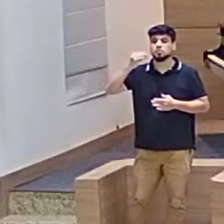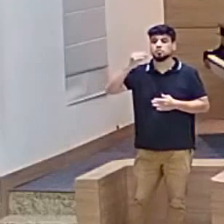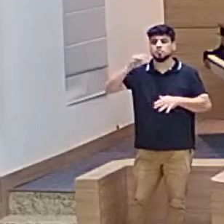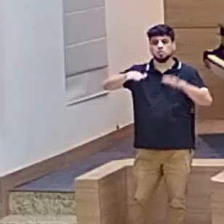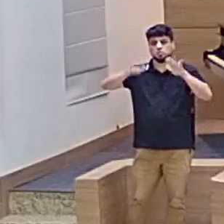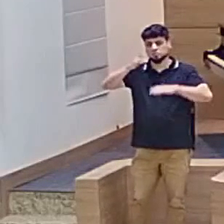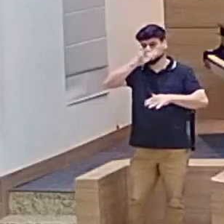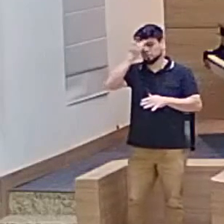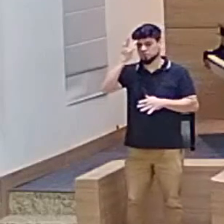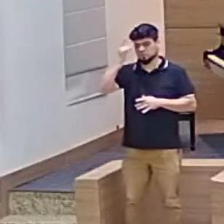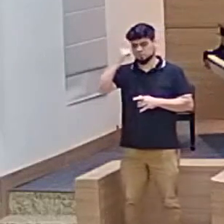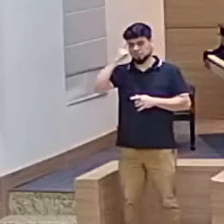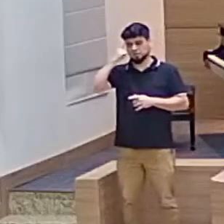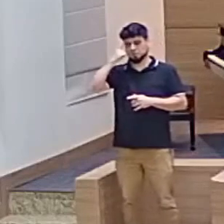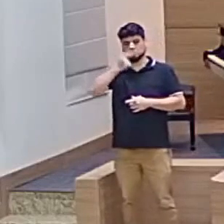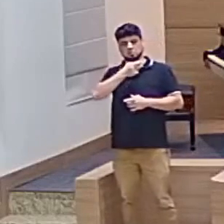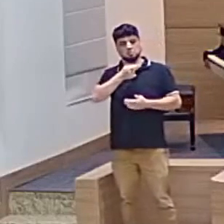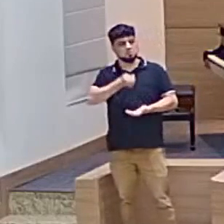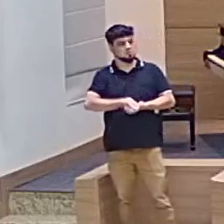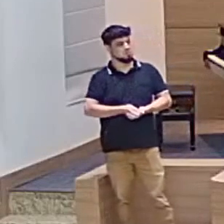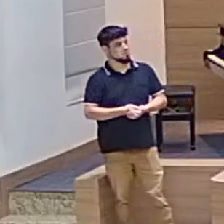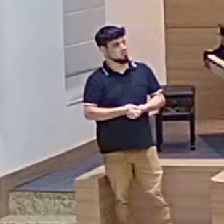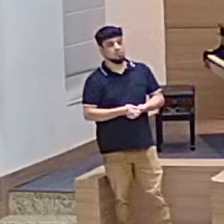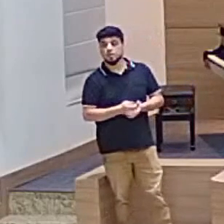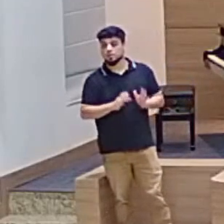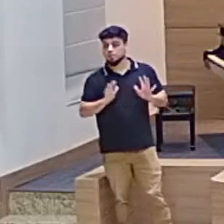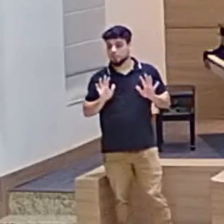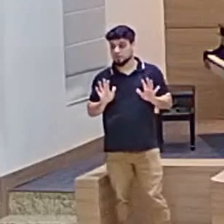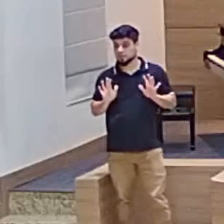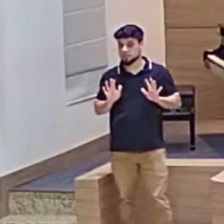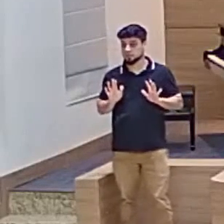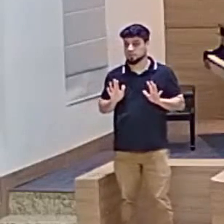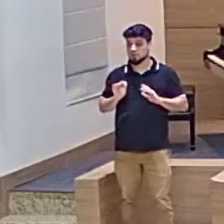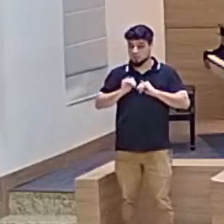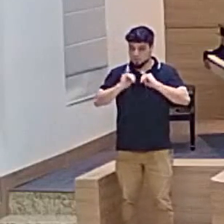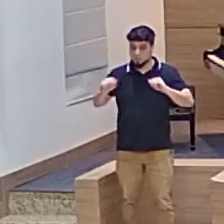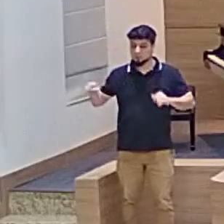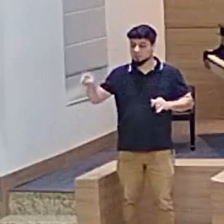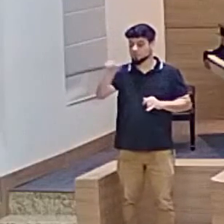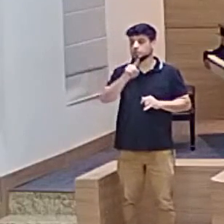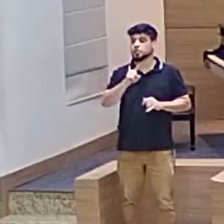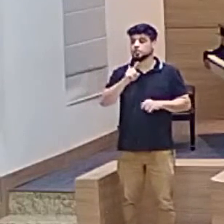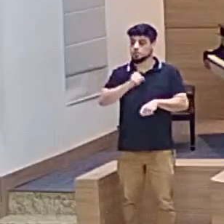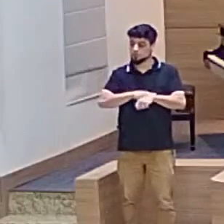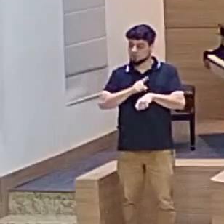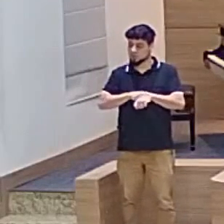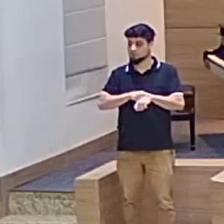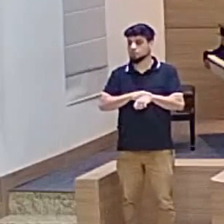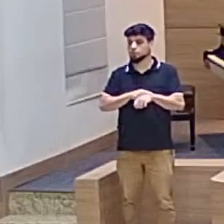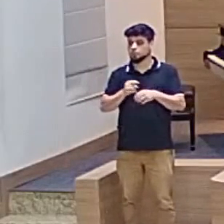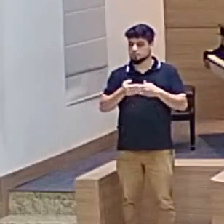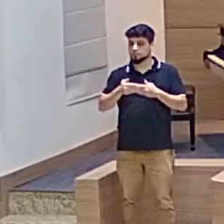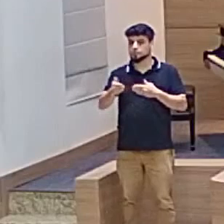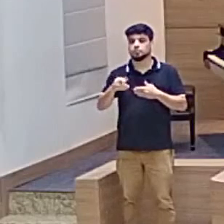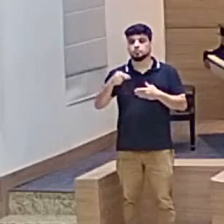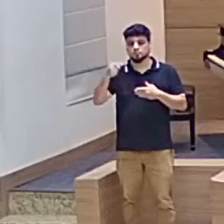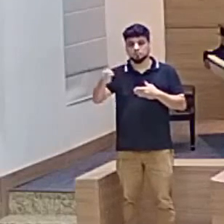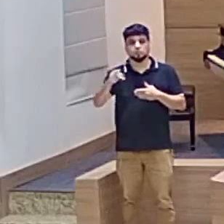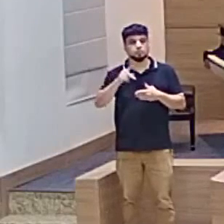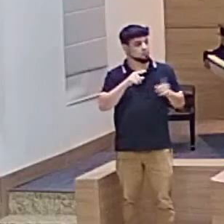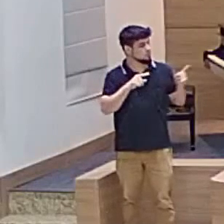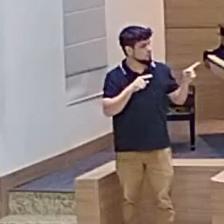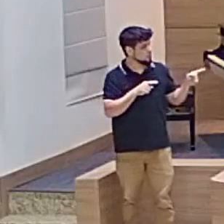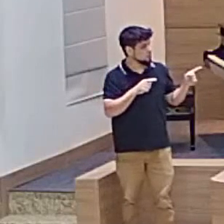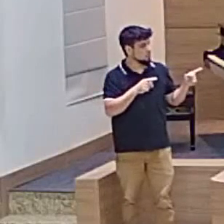contundente mas eu gostaria mesmo do profundo do meu coração e produzir esse tempo nós teremos o Pastor Maicon pregando teremos